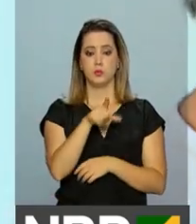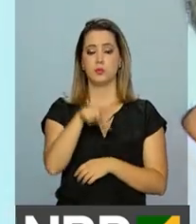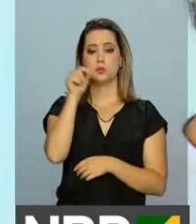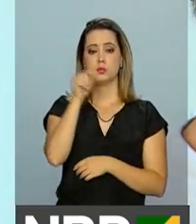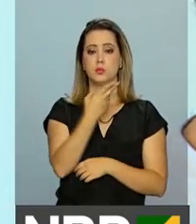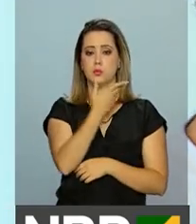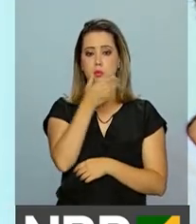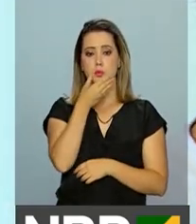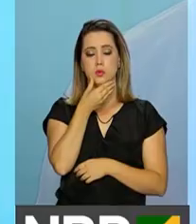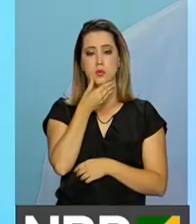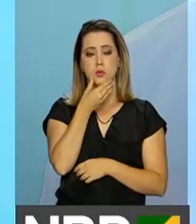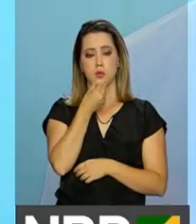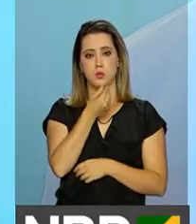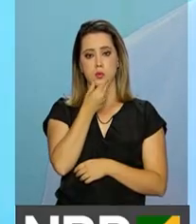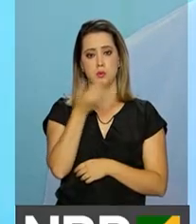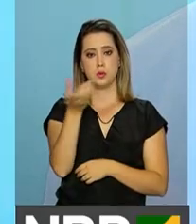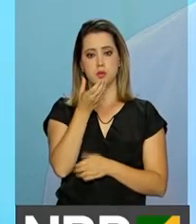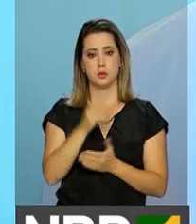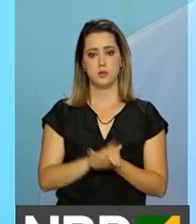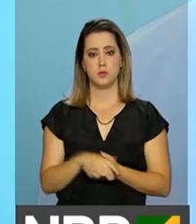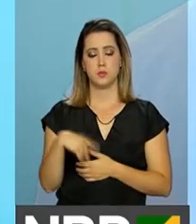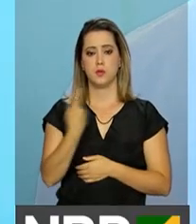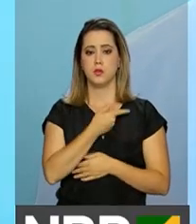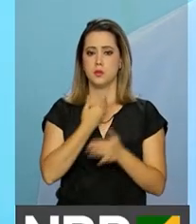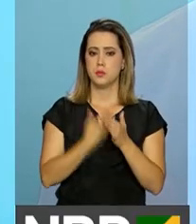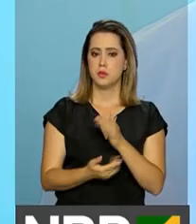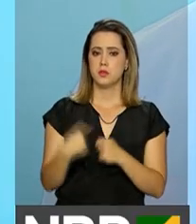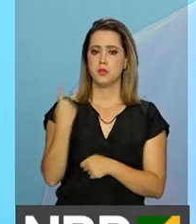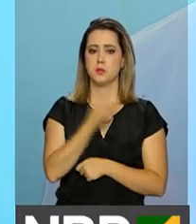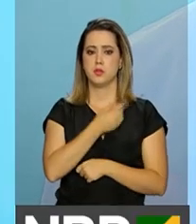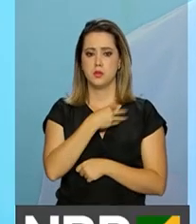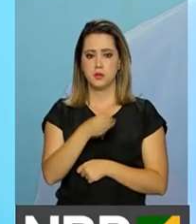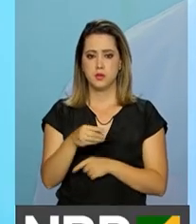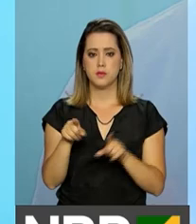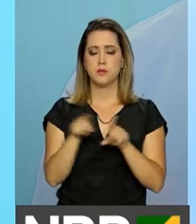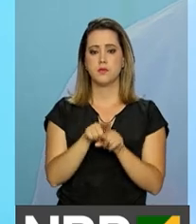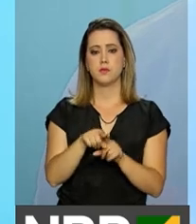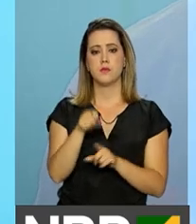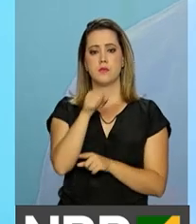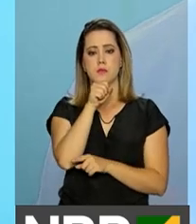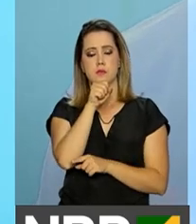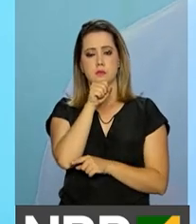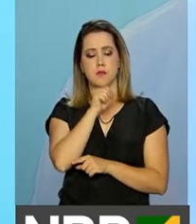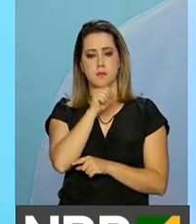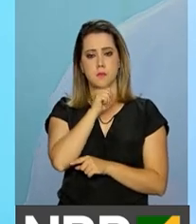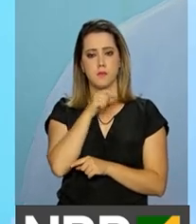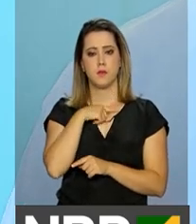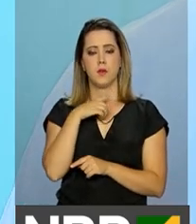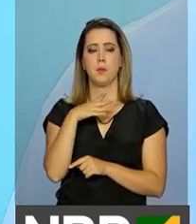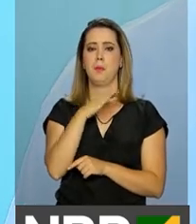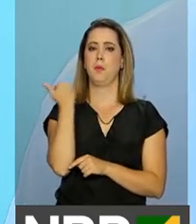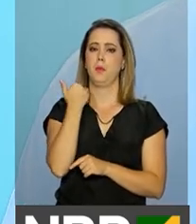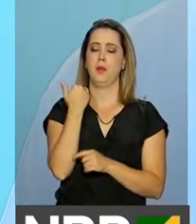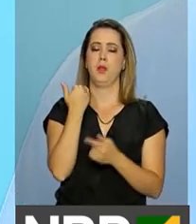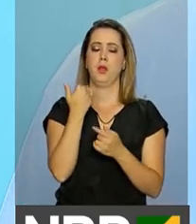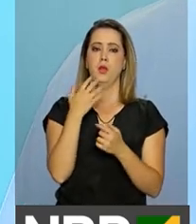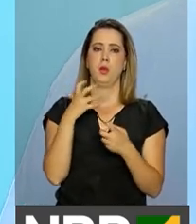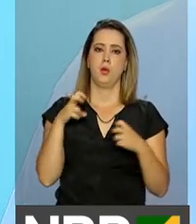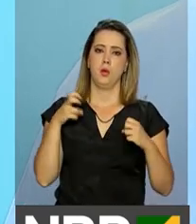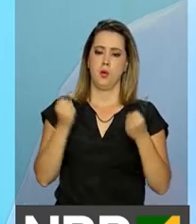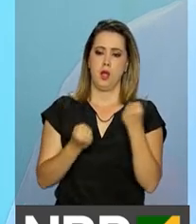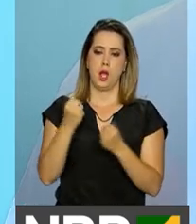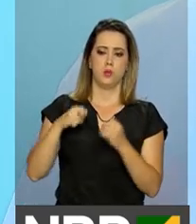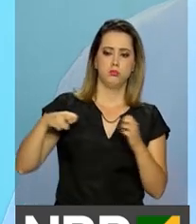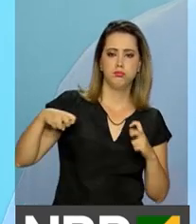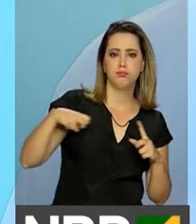num momento de dor. Nós perdemos a nossa filha e nossa netinha, faleceram em um acidente de automóvel